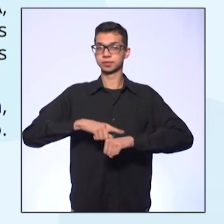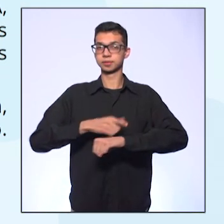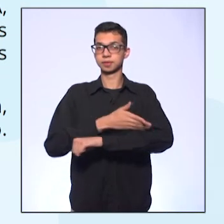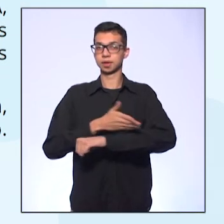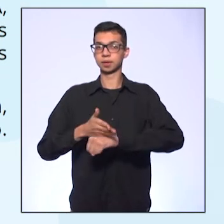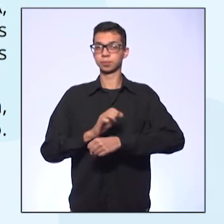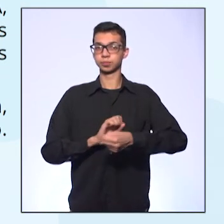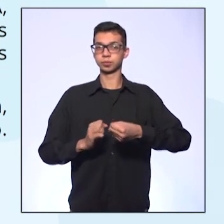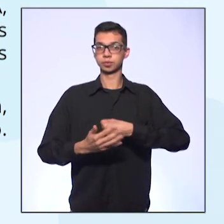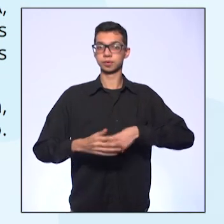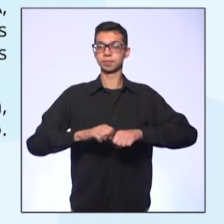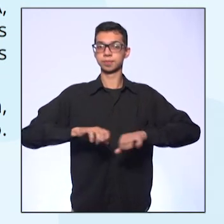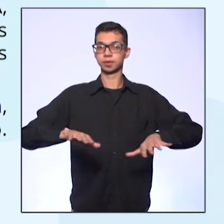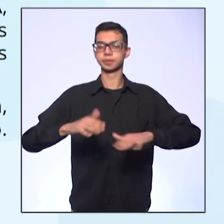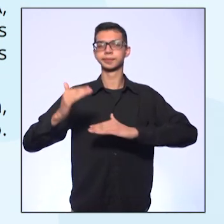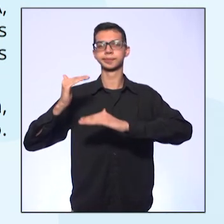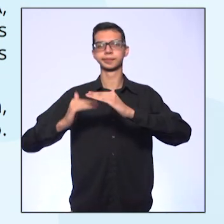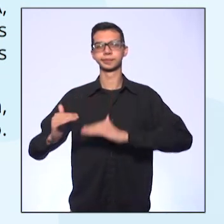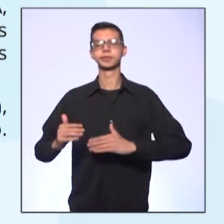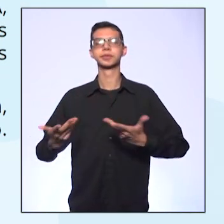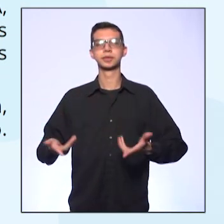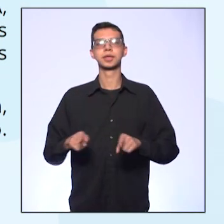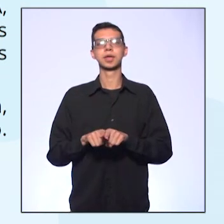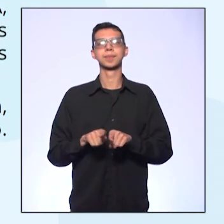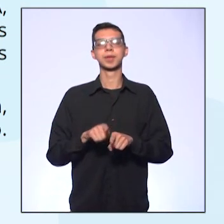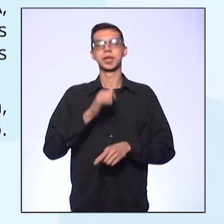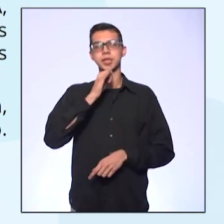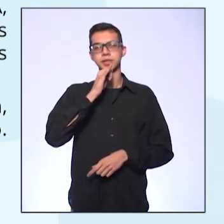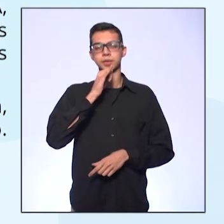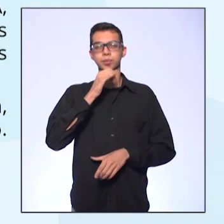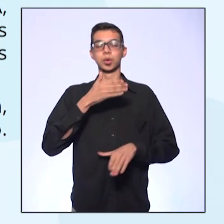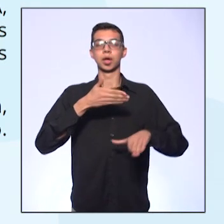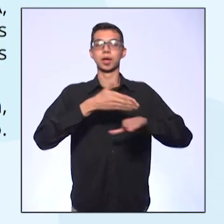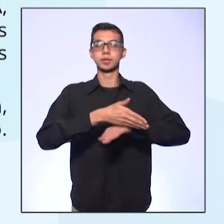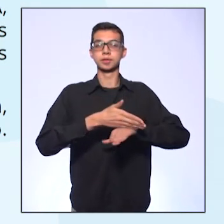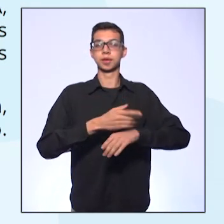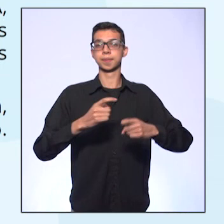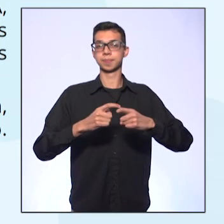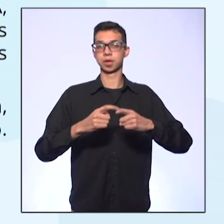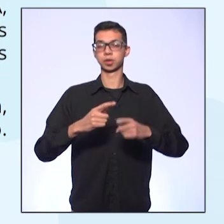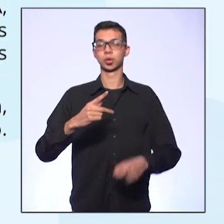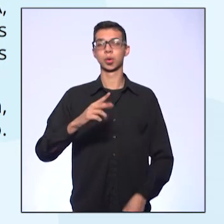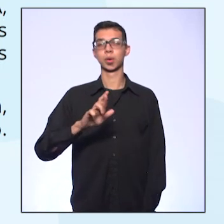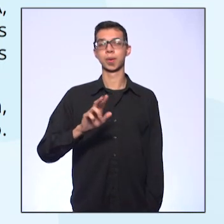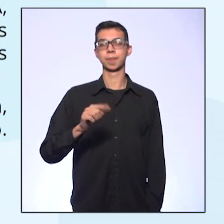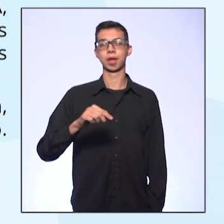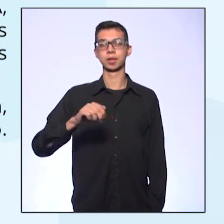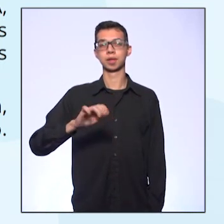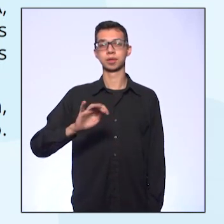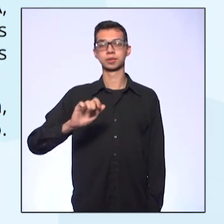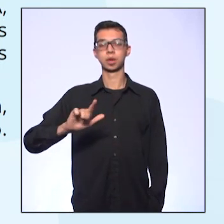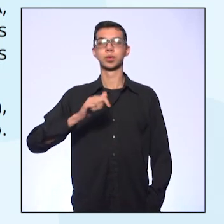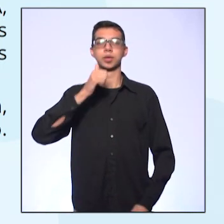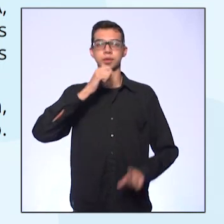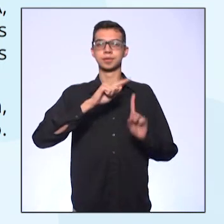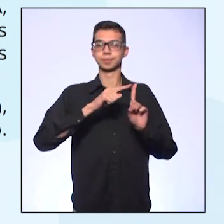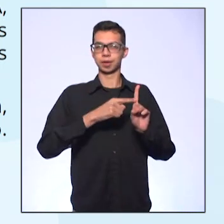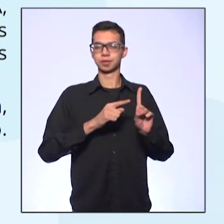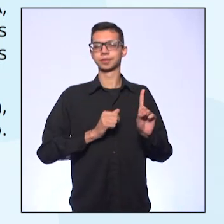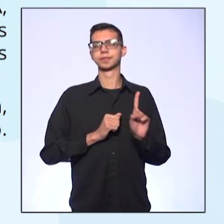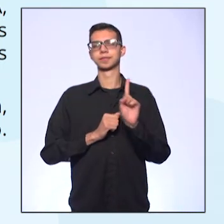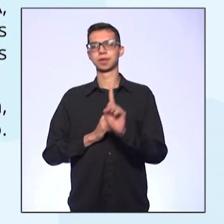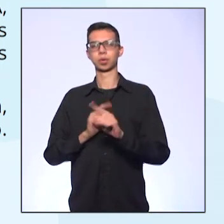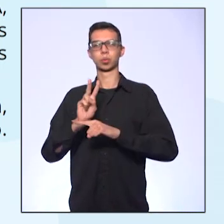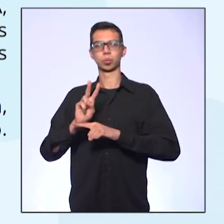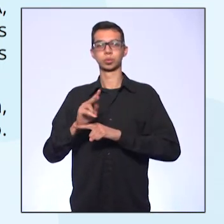à saúde sexual e reprodutiva, como pré-natal e contraceptivos, também está ameaçado. O Dia